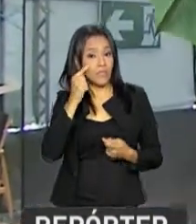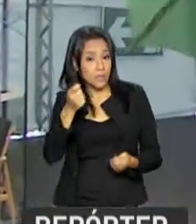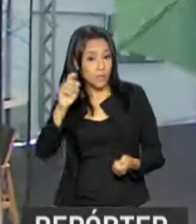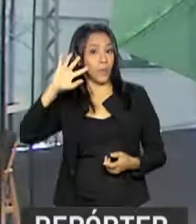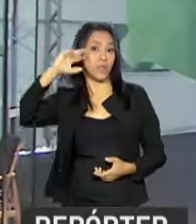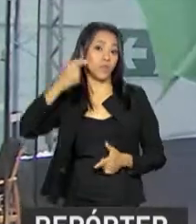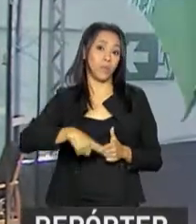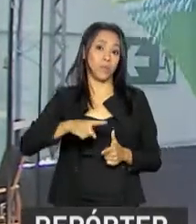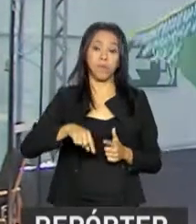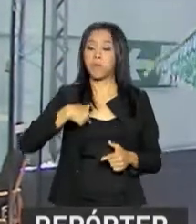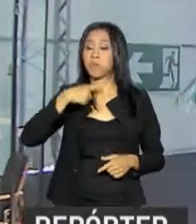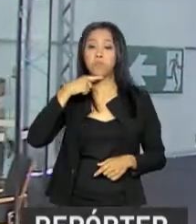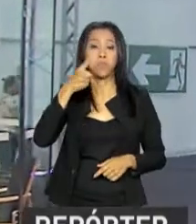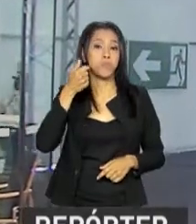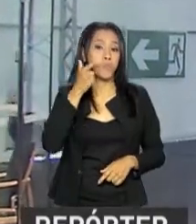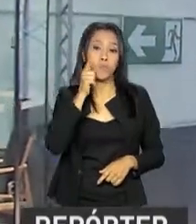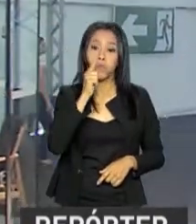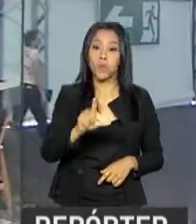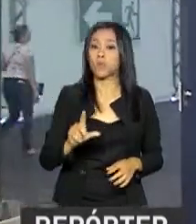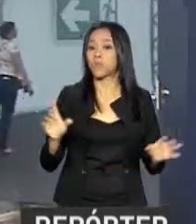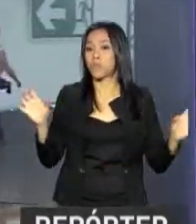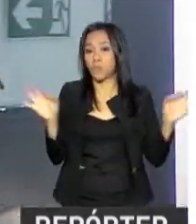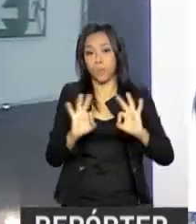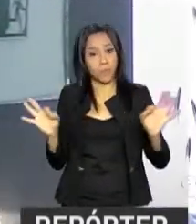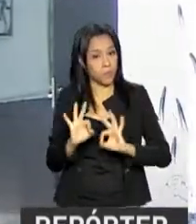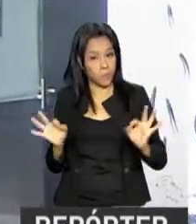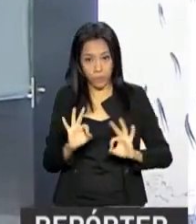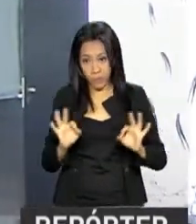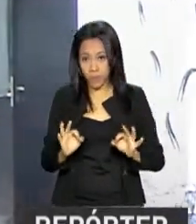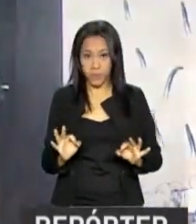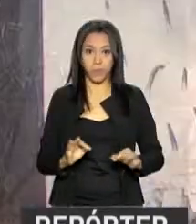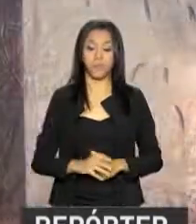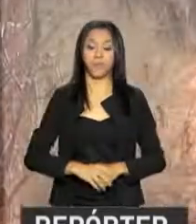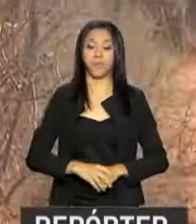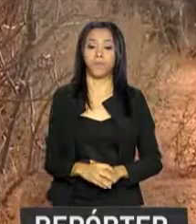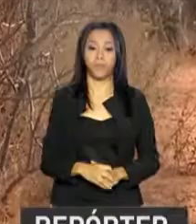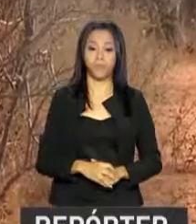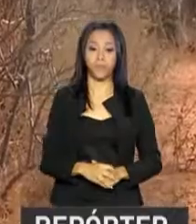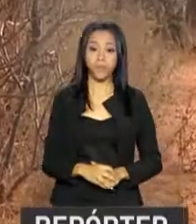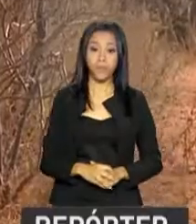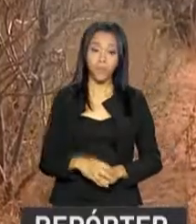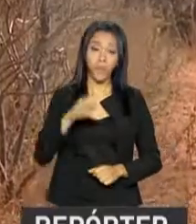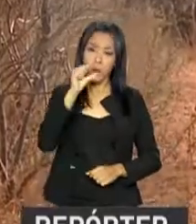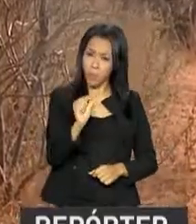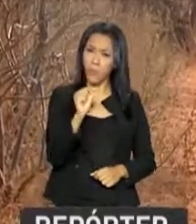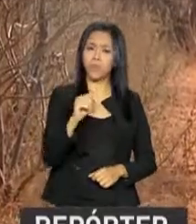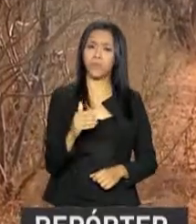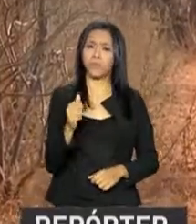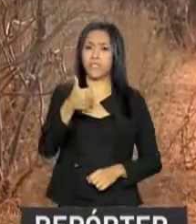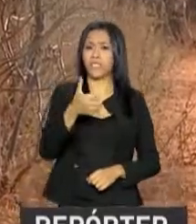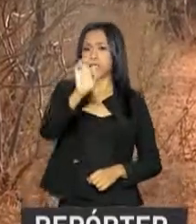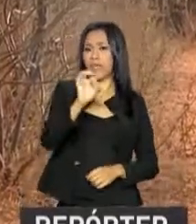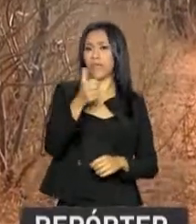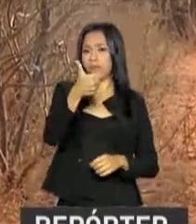avançou é l parece que o resultado foi pouco a pouco mais de dez anos essa